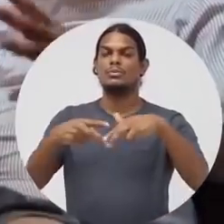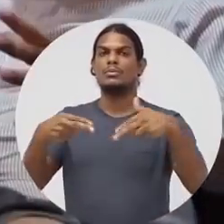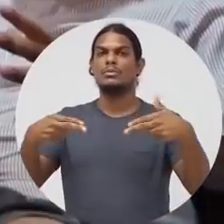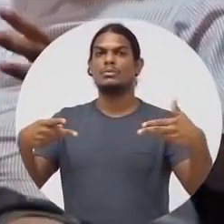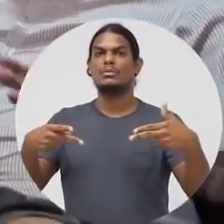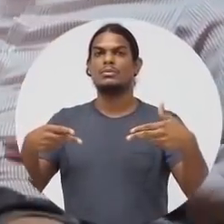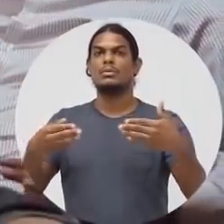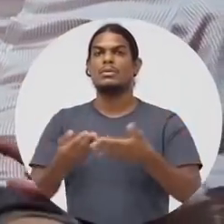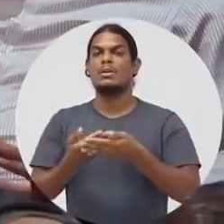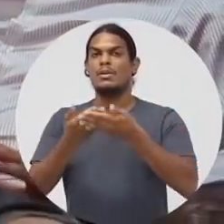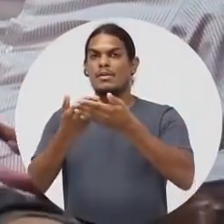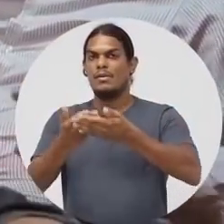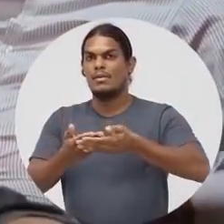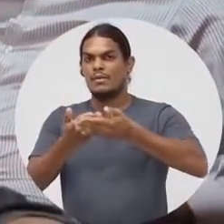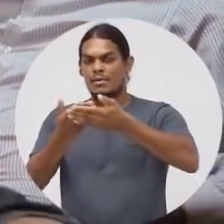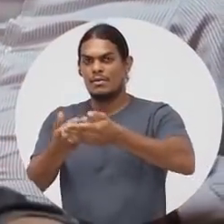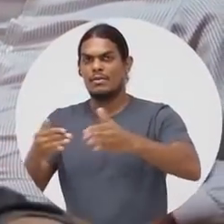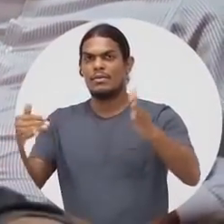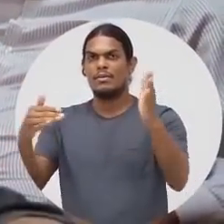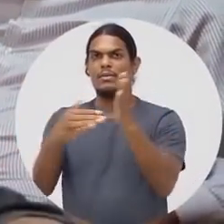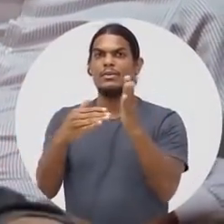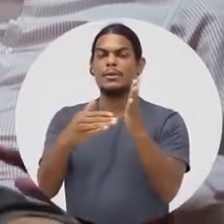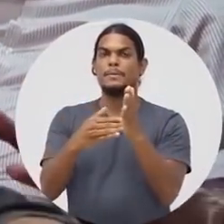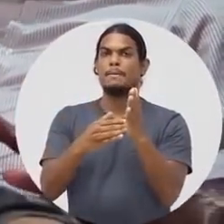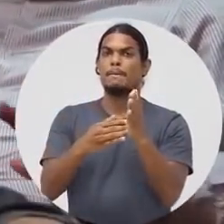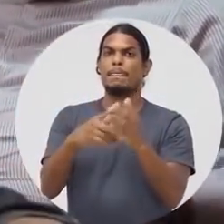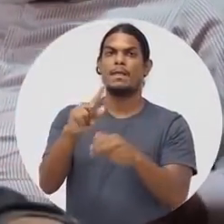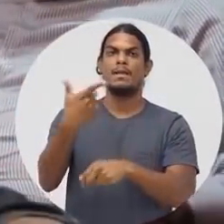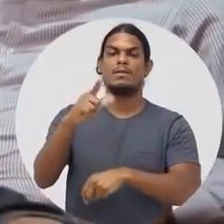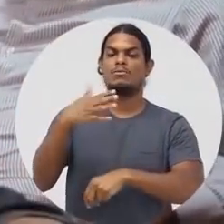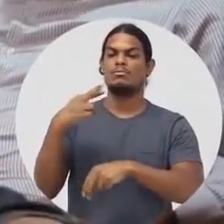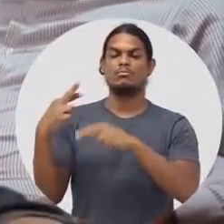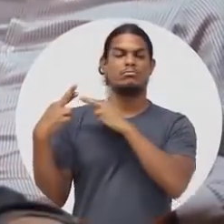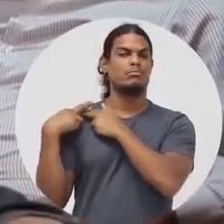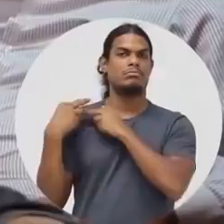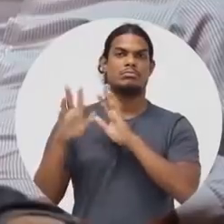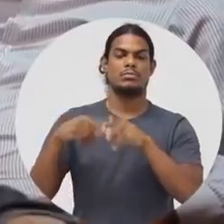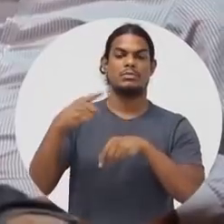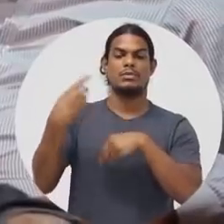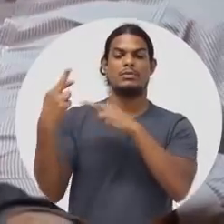mercadoria embarcar, as responsabilidades nossas se encerram ali.